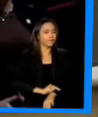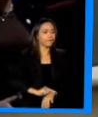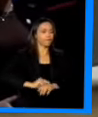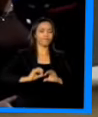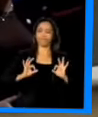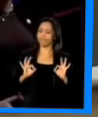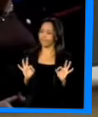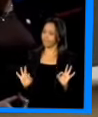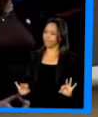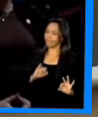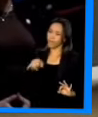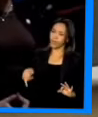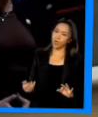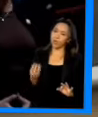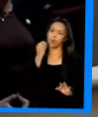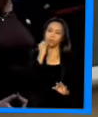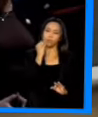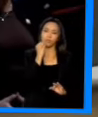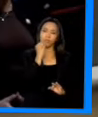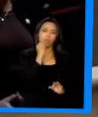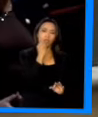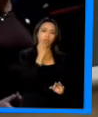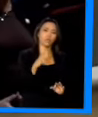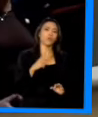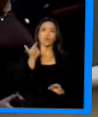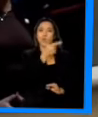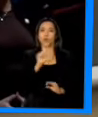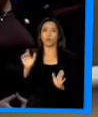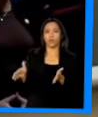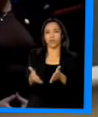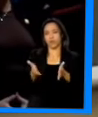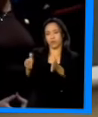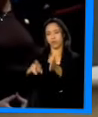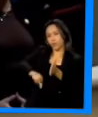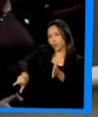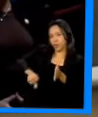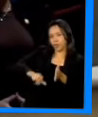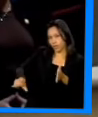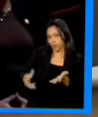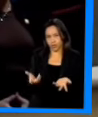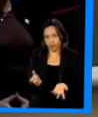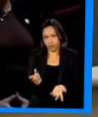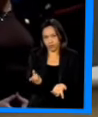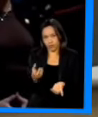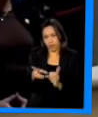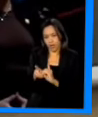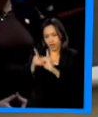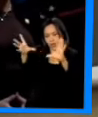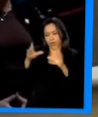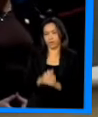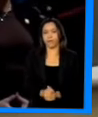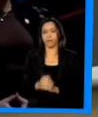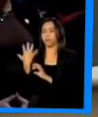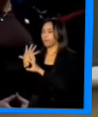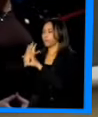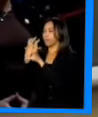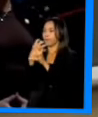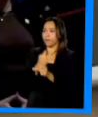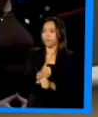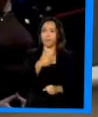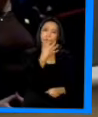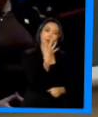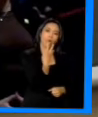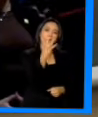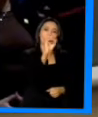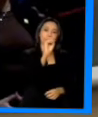e ainda quebram as tornozeleiras eletrônicas e fogem, né, do nosso país? Então a voz do Rodrigo Pacheco